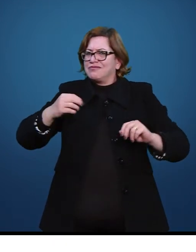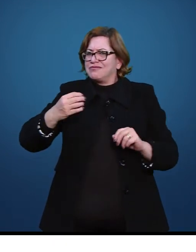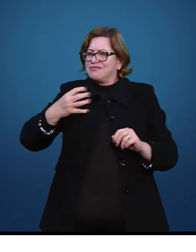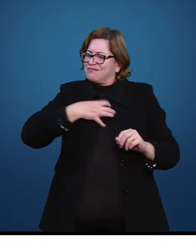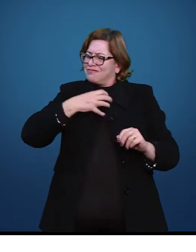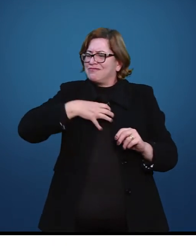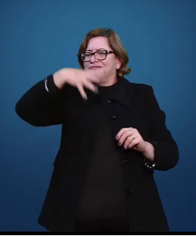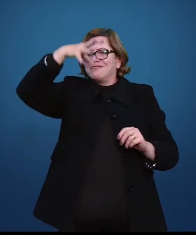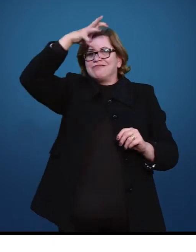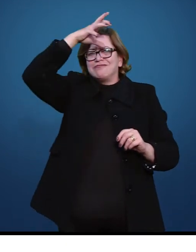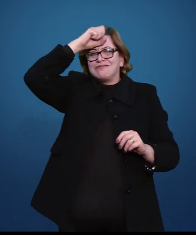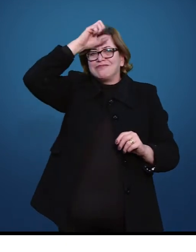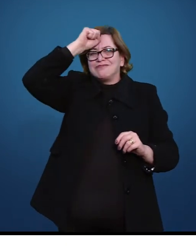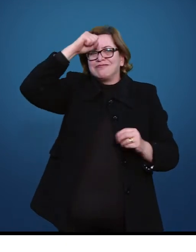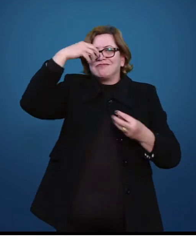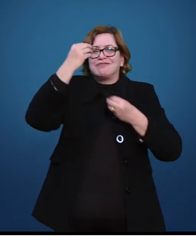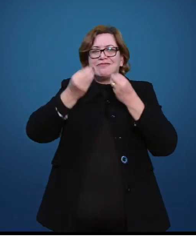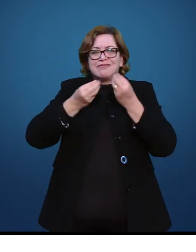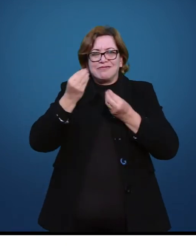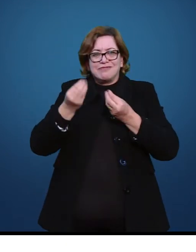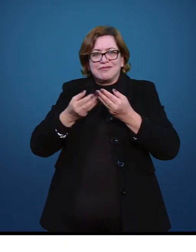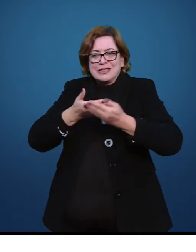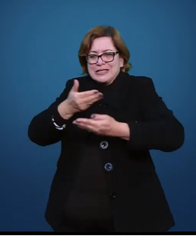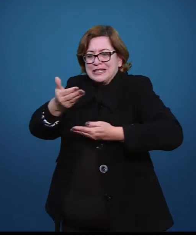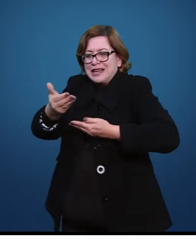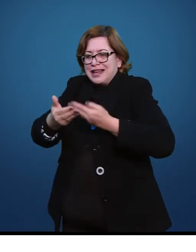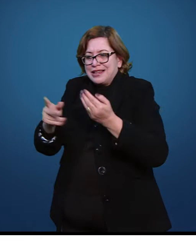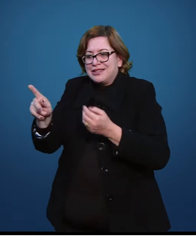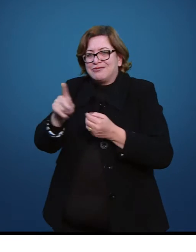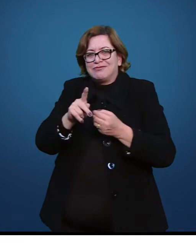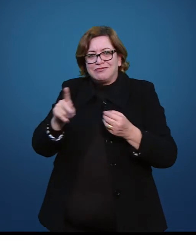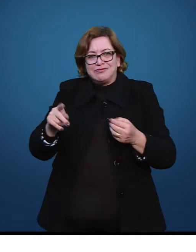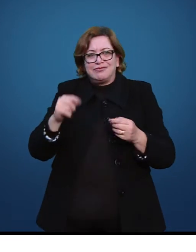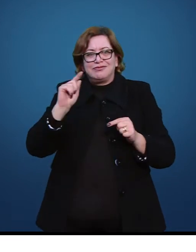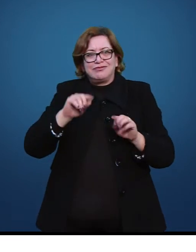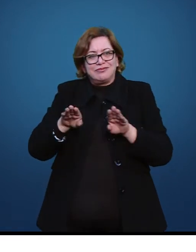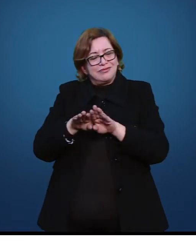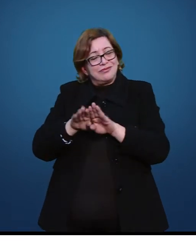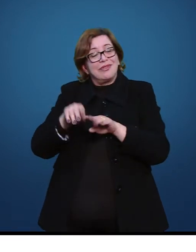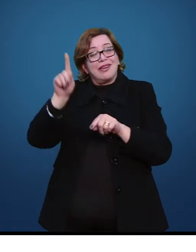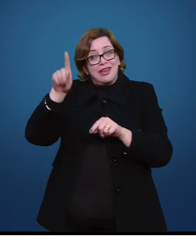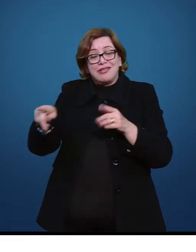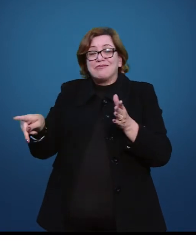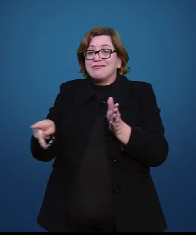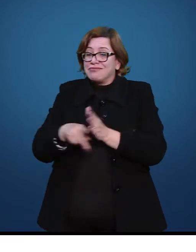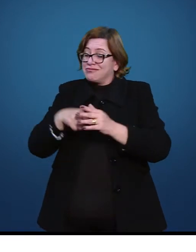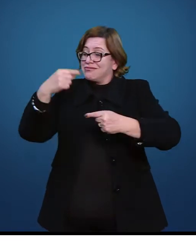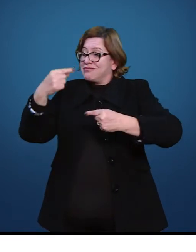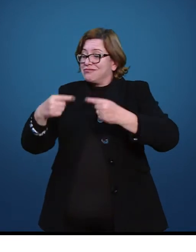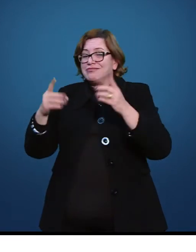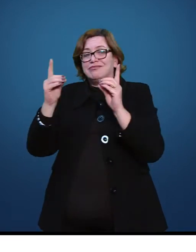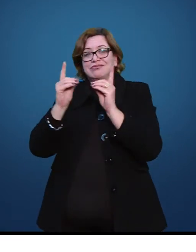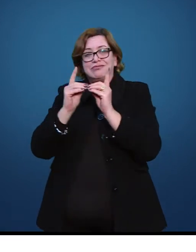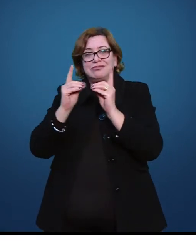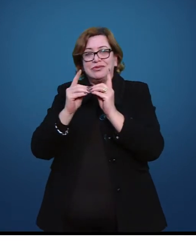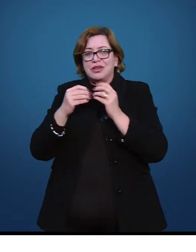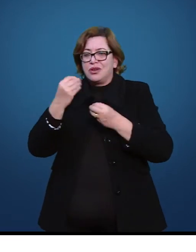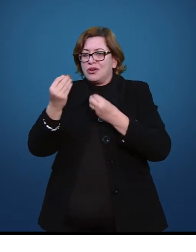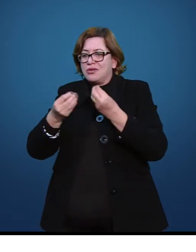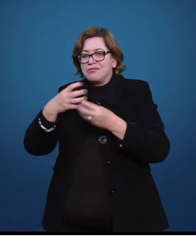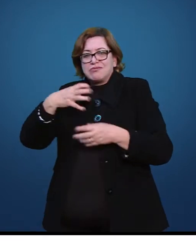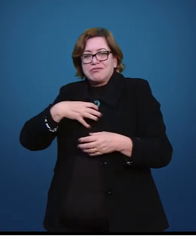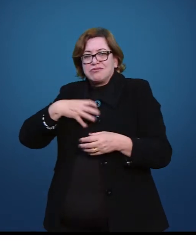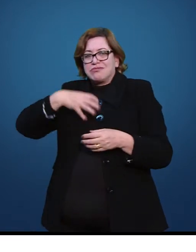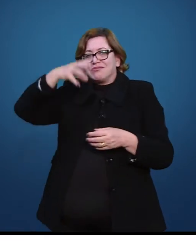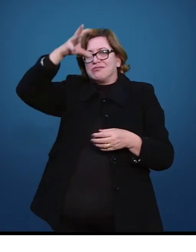aprender. E isso também vai ser mediado pelo professor e também é objeto de discussão da didática, as formas de aprender, as diferentes maneiras.